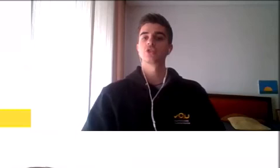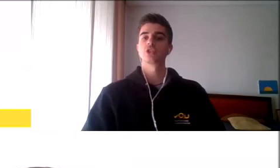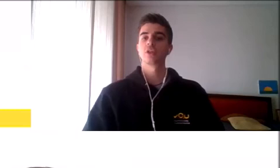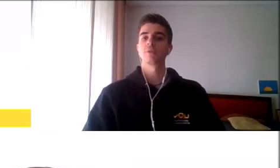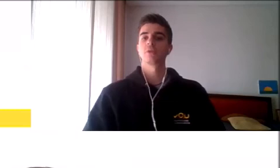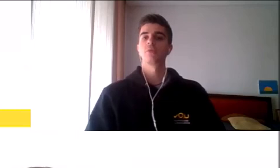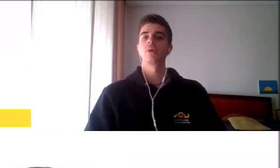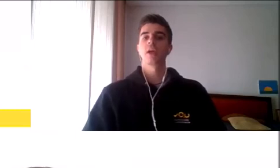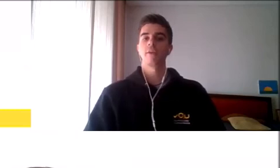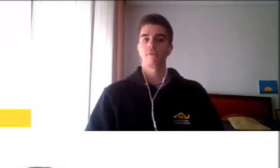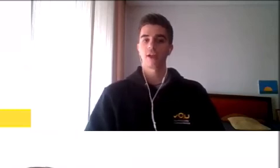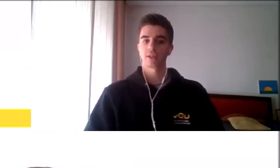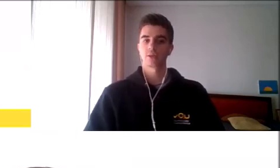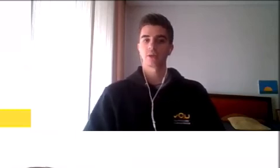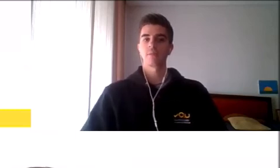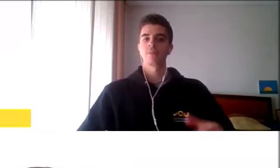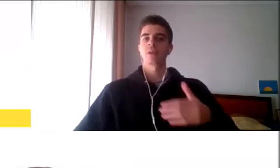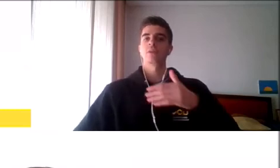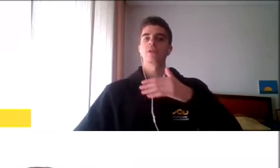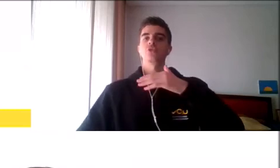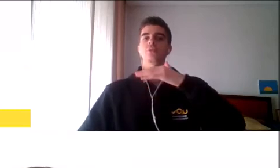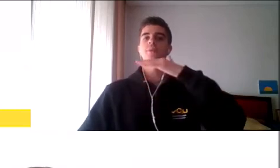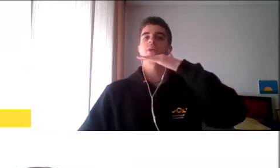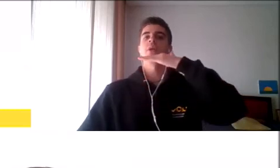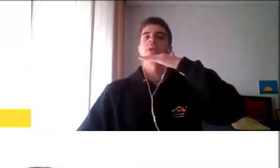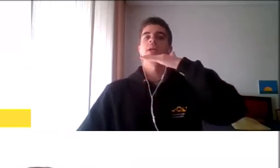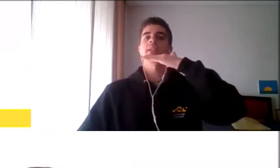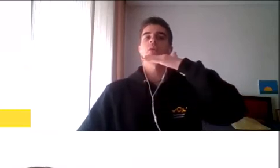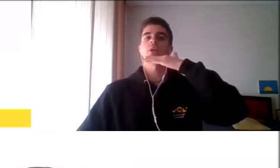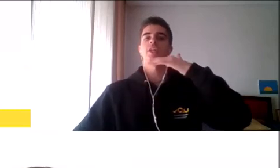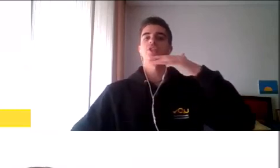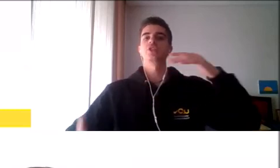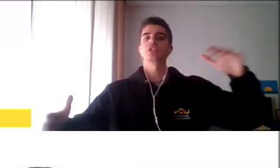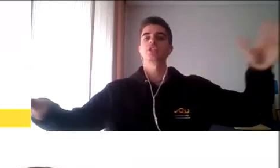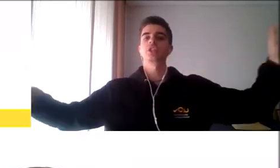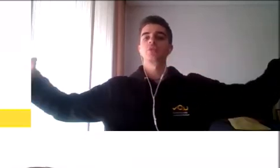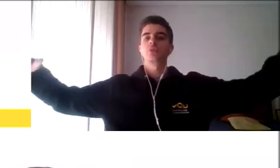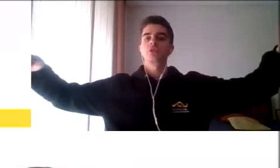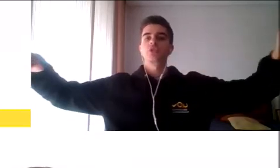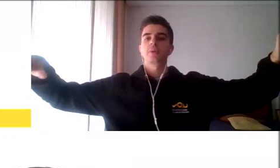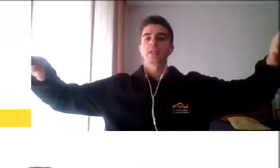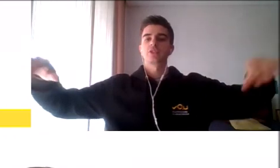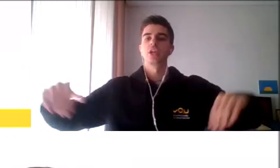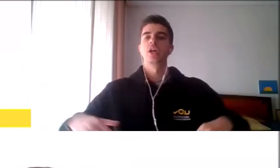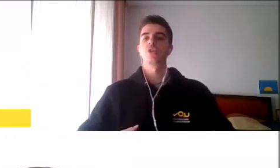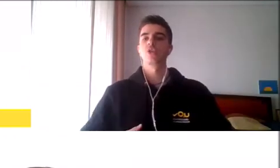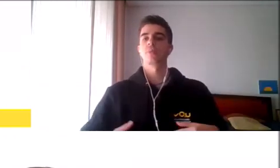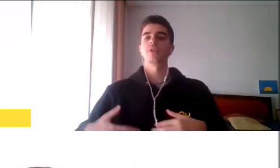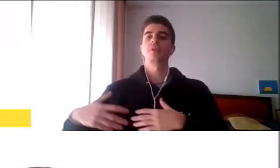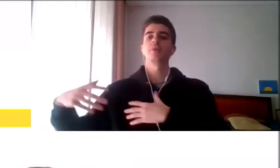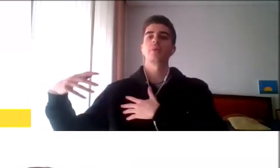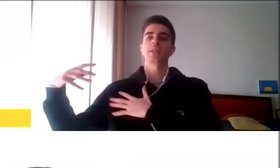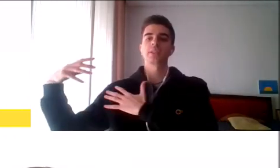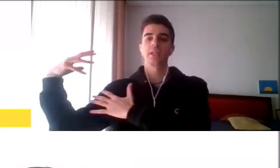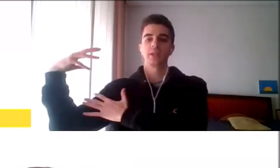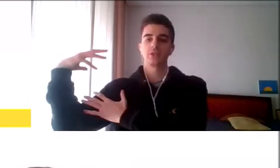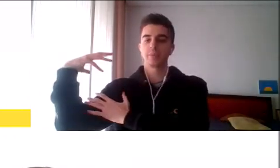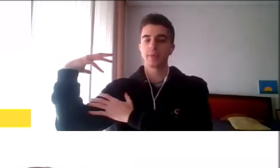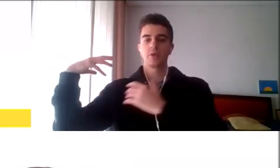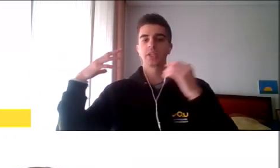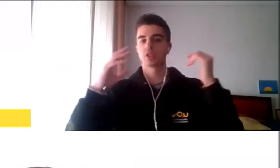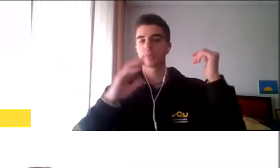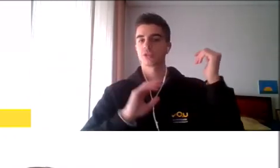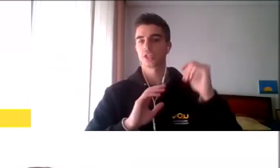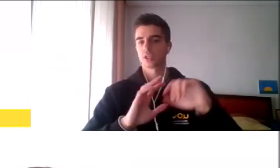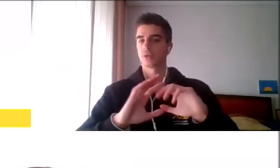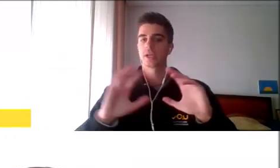ser sugestiva de um infarto, ok? Desde o umbigo até ao queixo, ou seja, isto inclui os dois braços. A dor pode ir para o braço direito também,